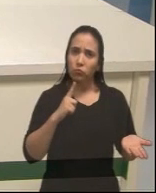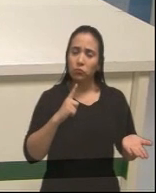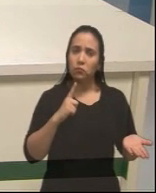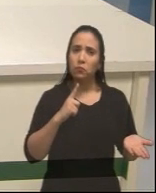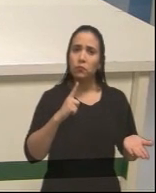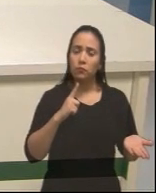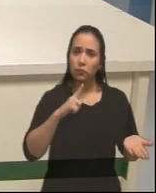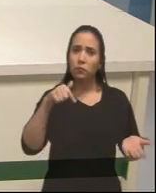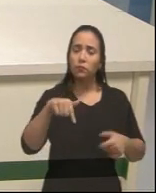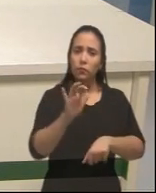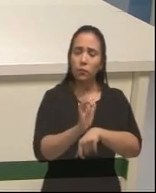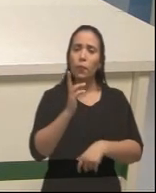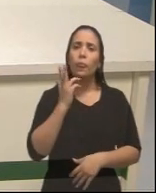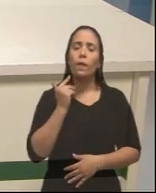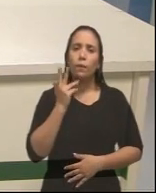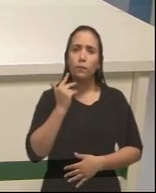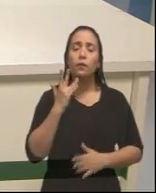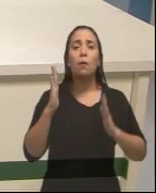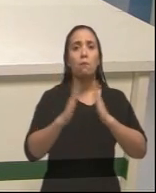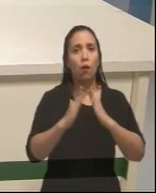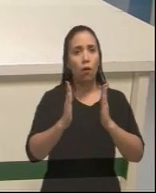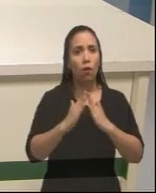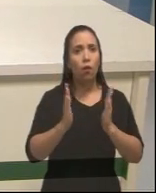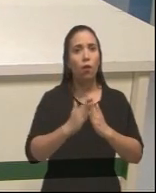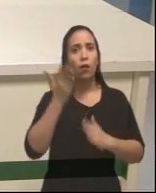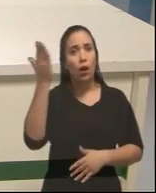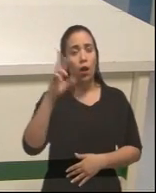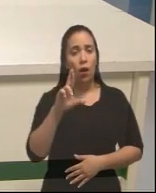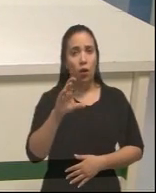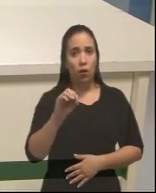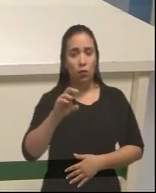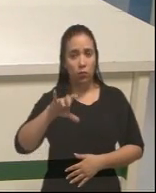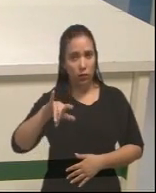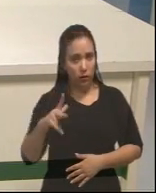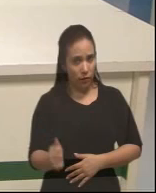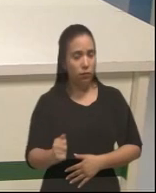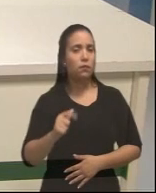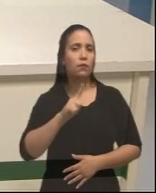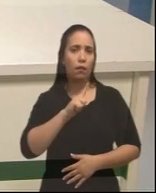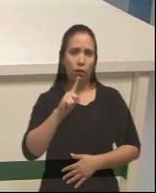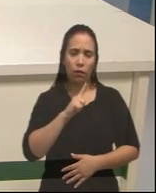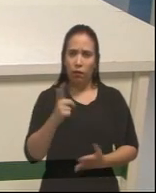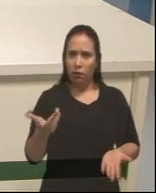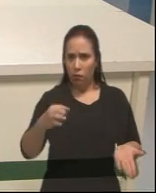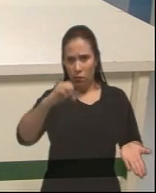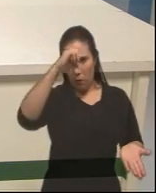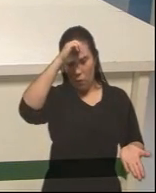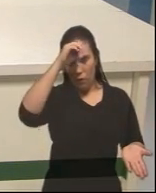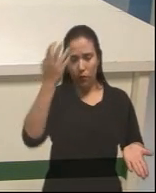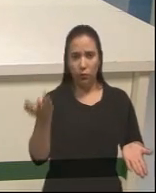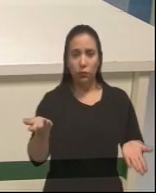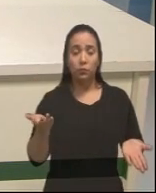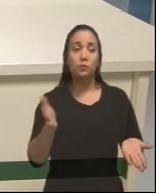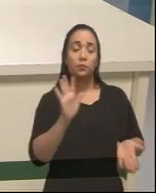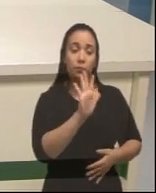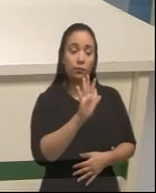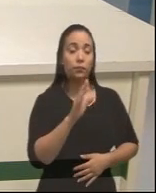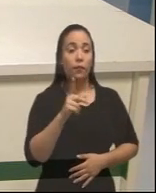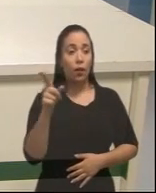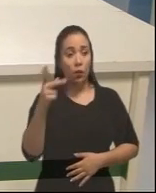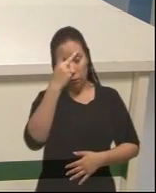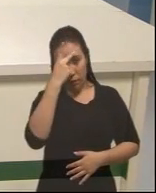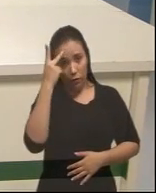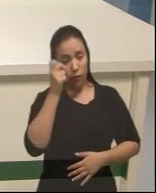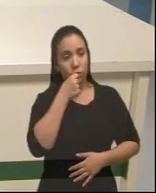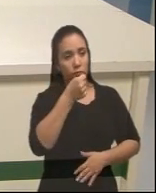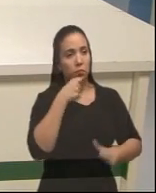cearenses, muitos irmãos cearenses lá na Rocinha. Não, né? deixa eu só terminar, porque você vai compreender. Ah. Um interlocutor chegou para